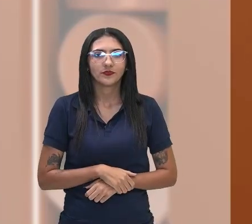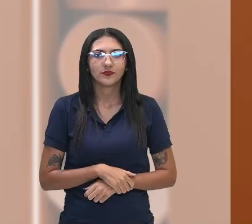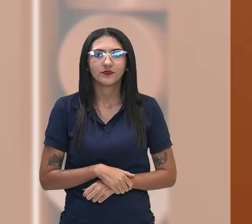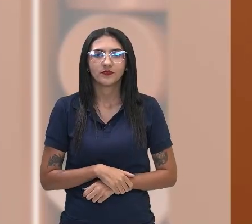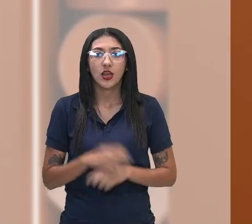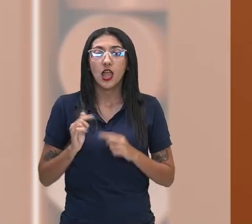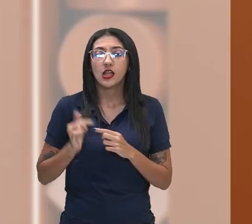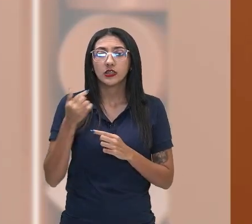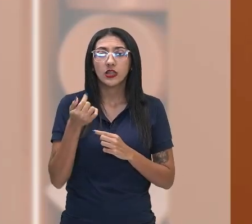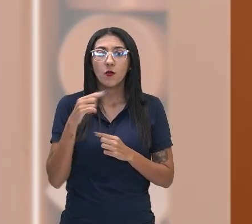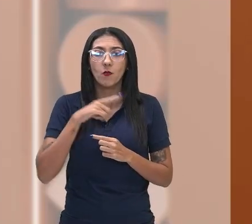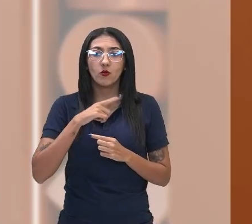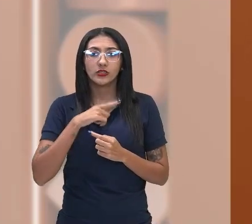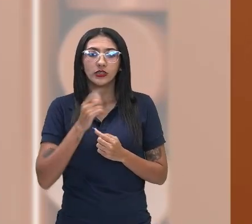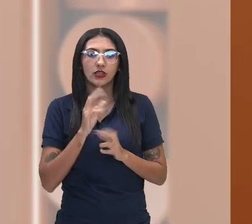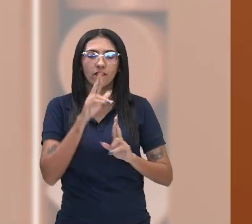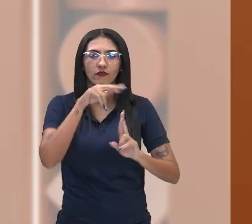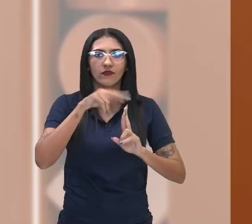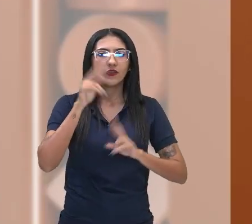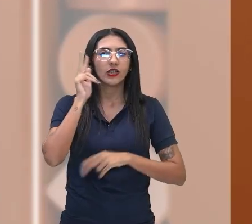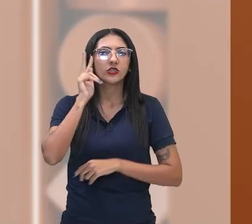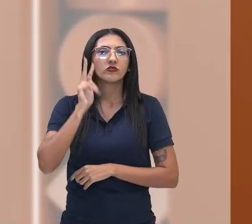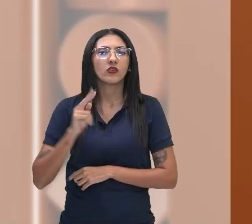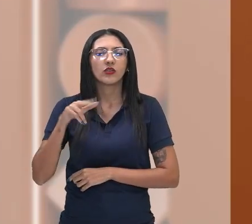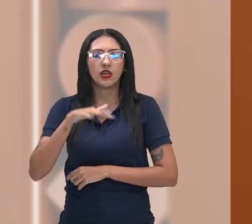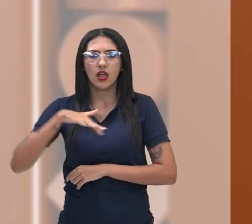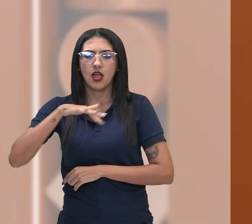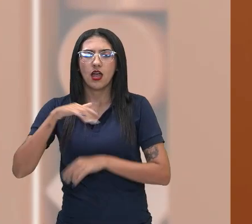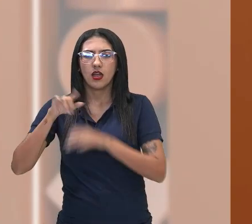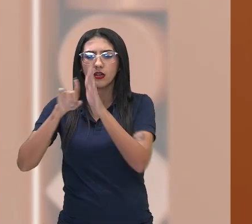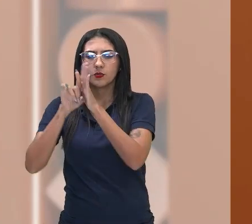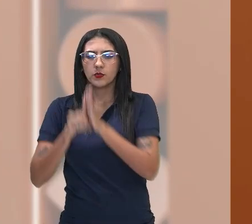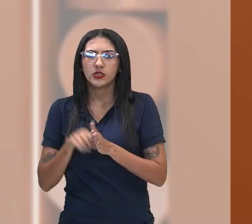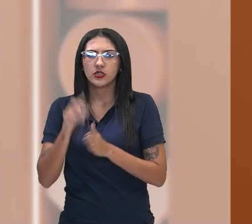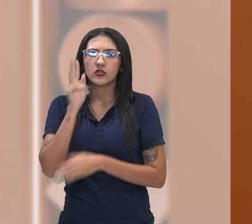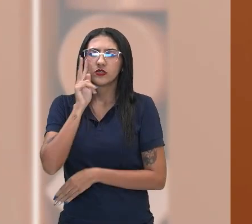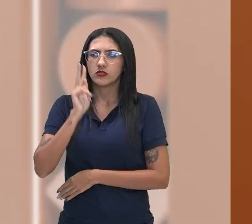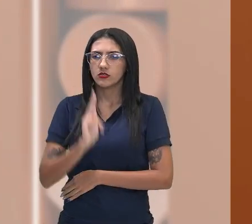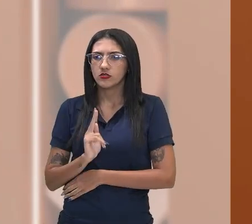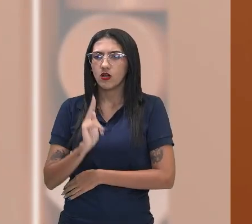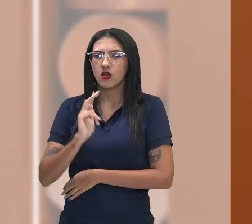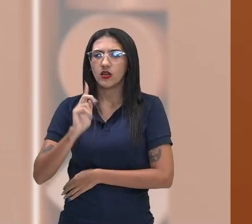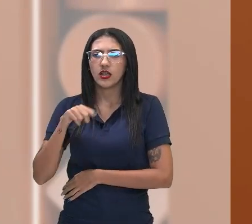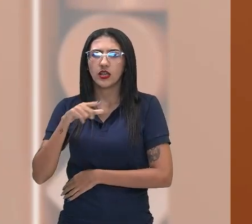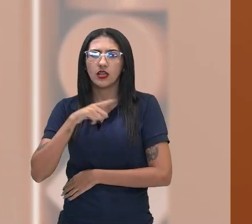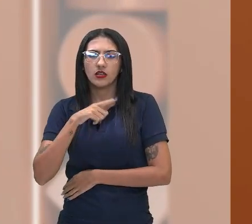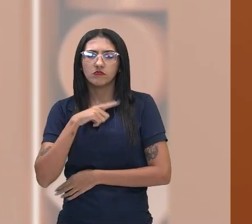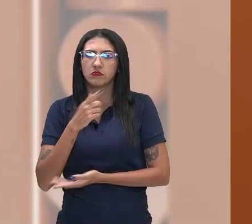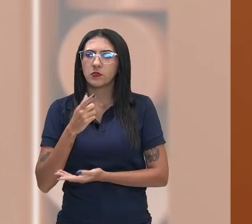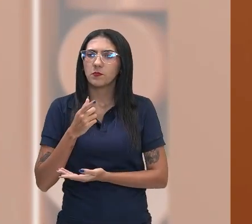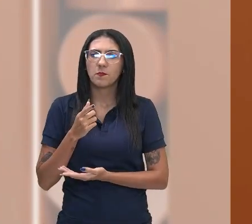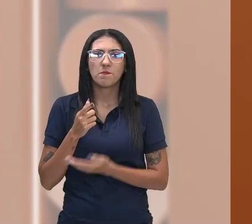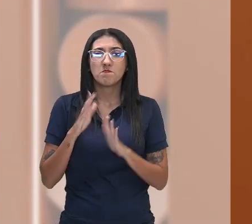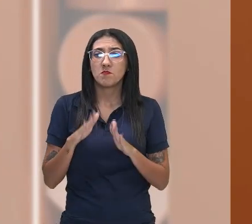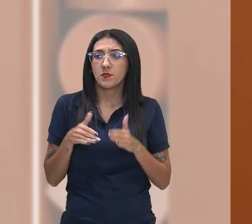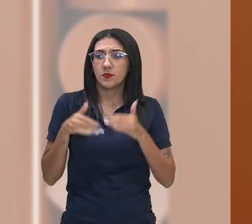dessas fontes que o estudo da história ele vai se tornar, né, cada vez mais